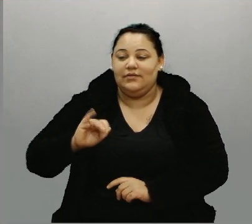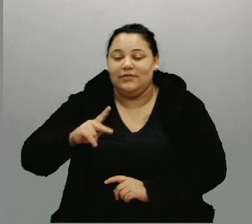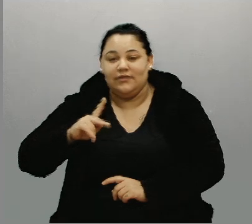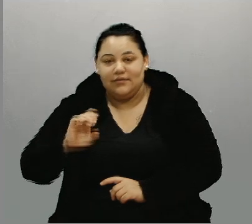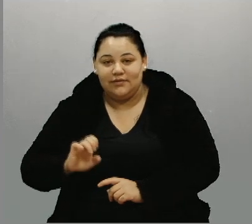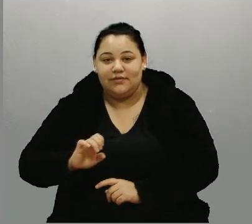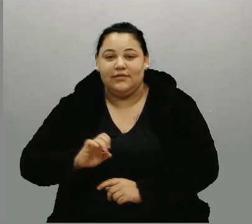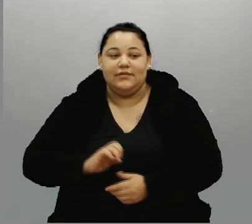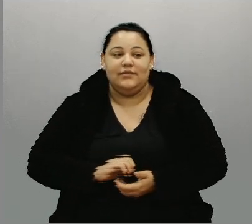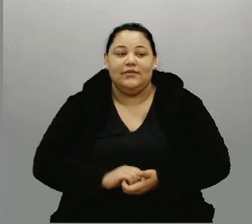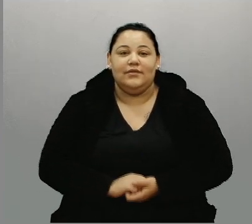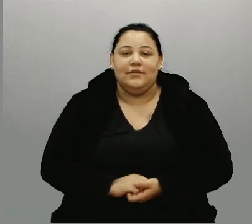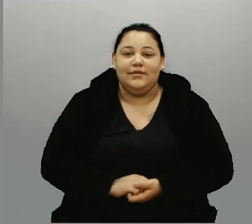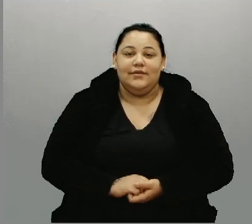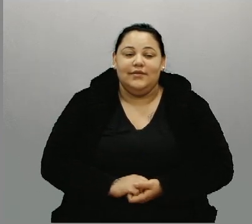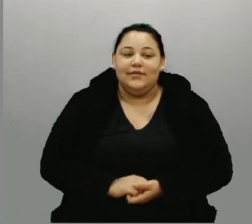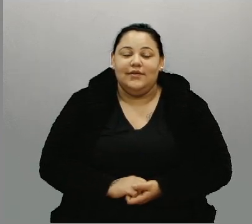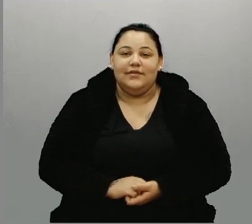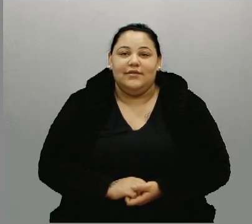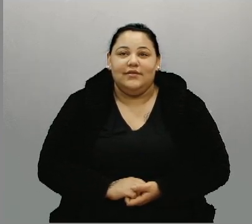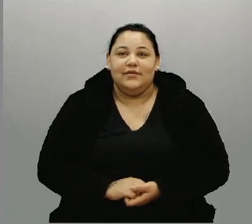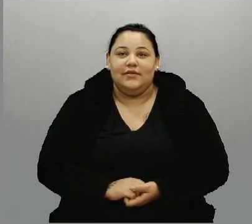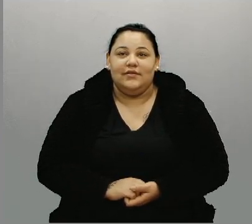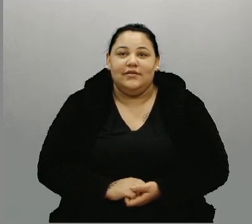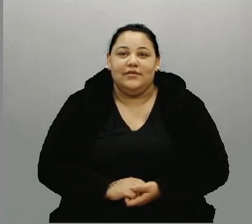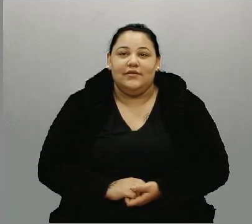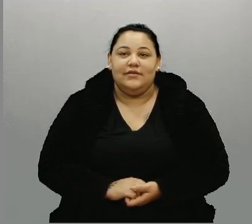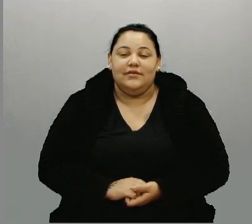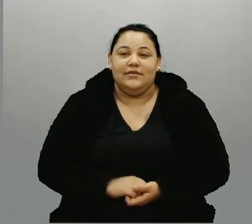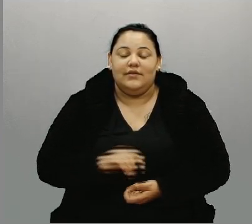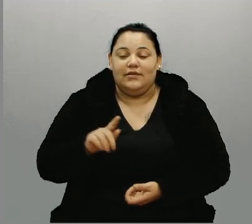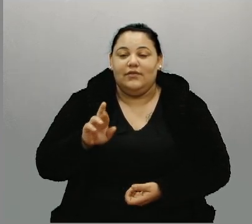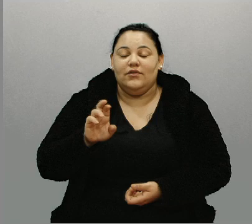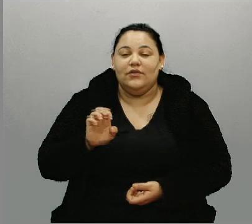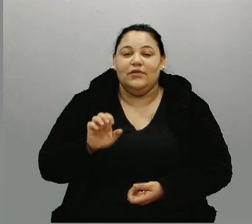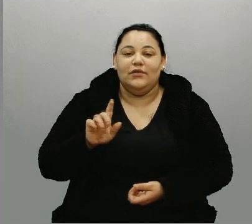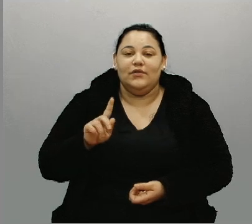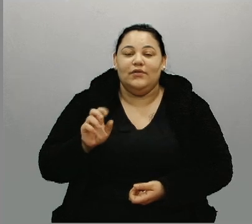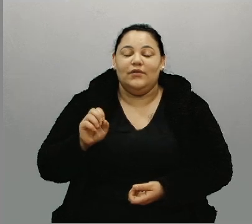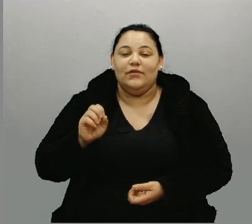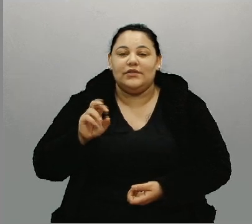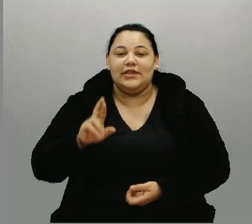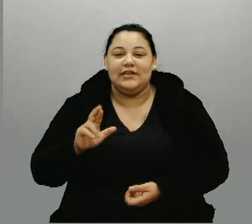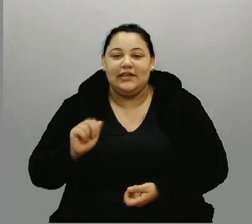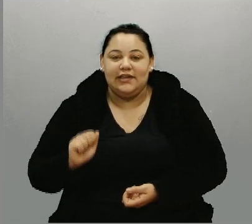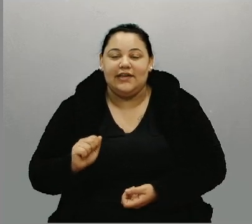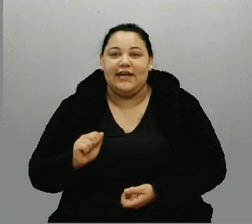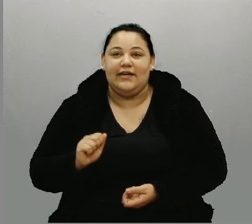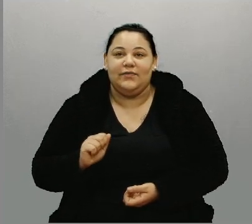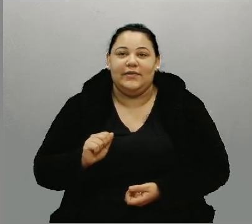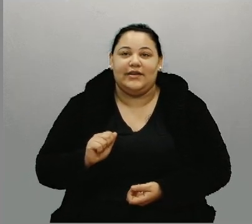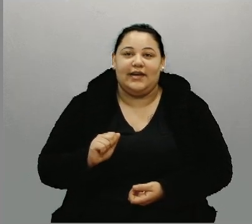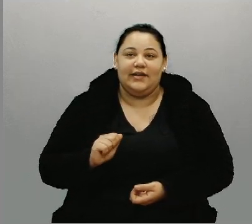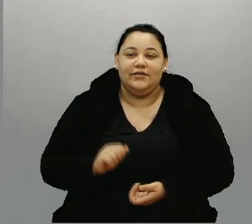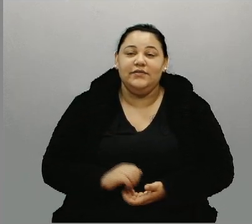E quero agradecer muito a Grégora, a Ceplan, o prefeito